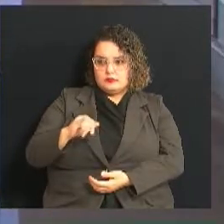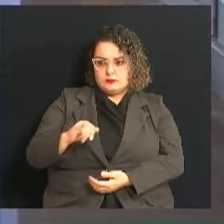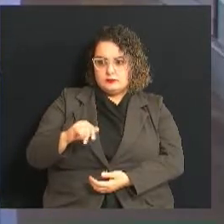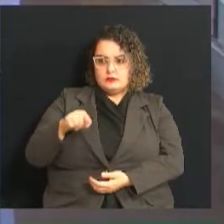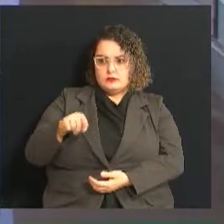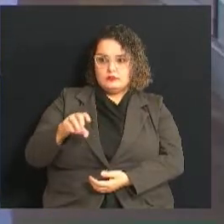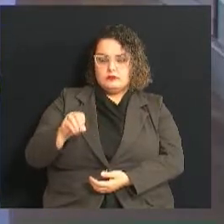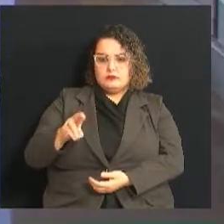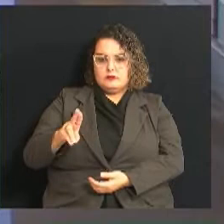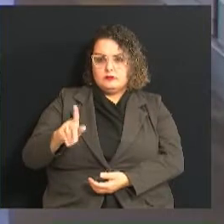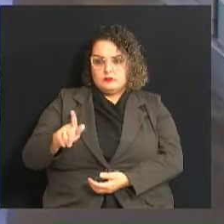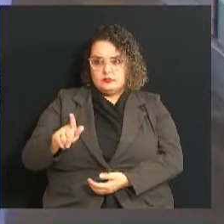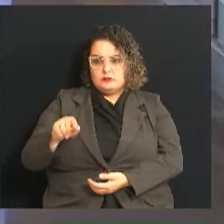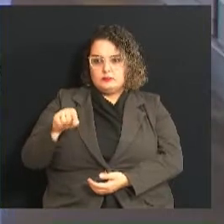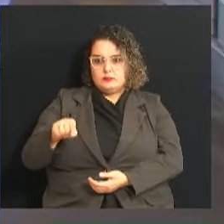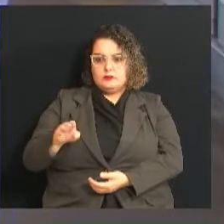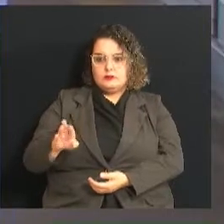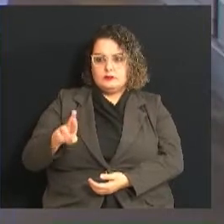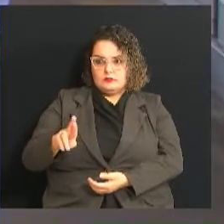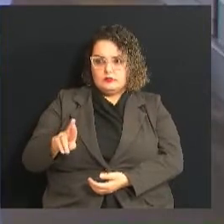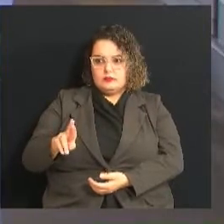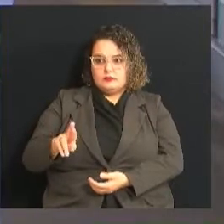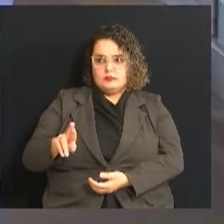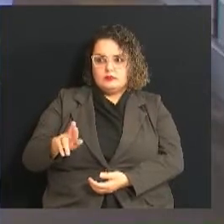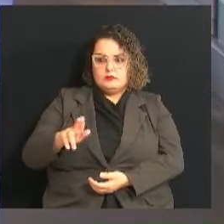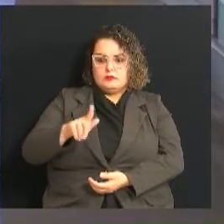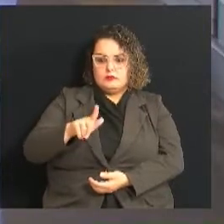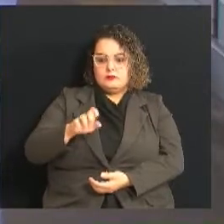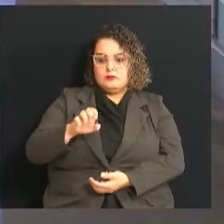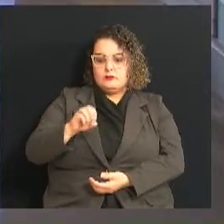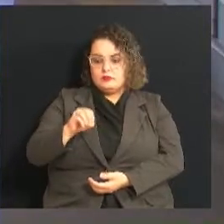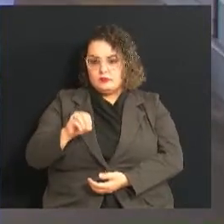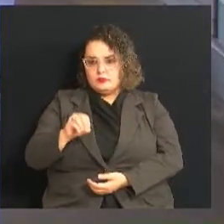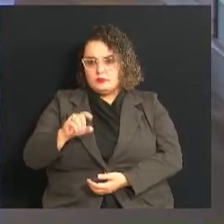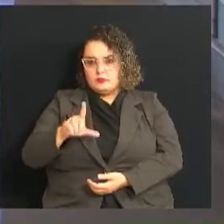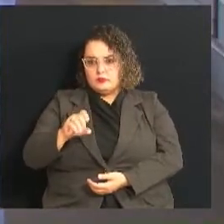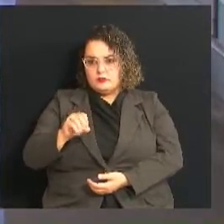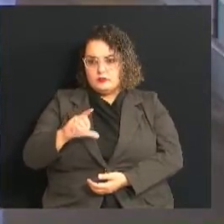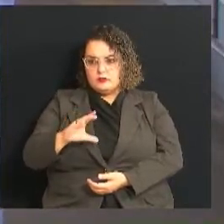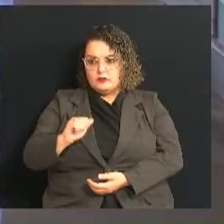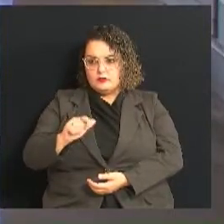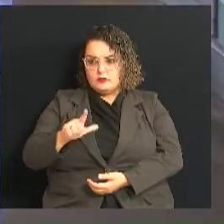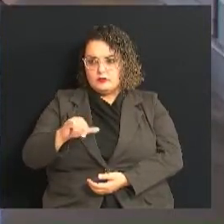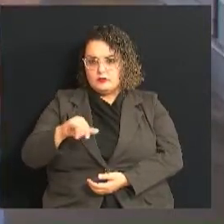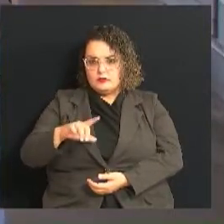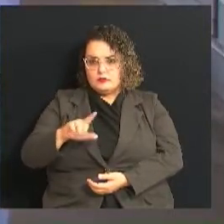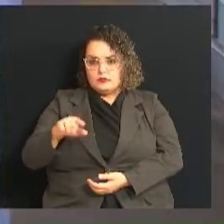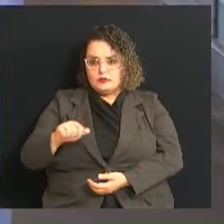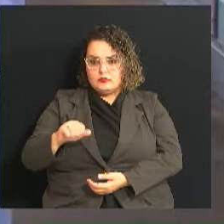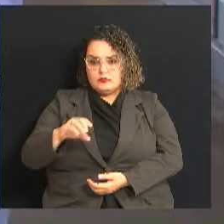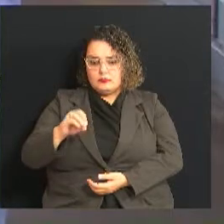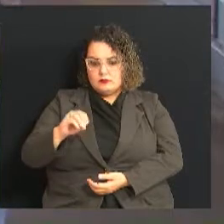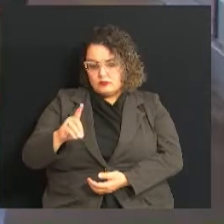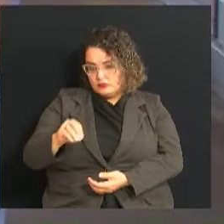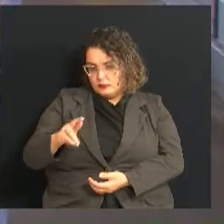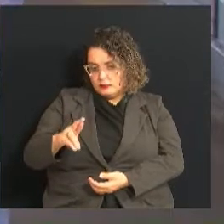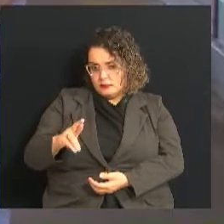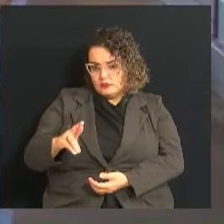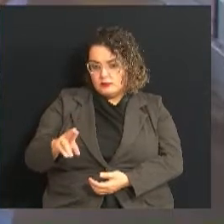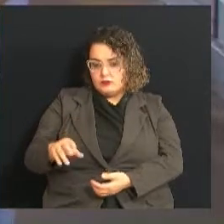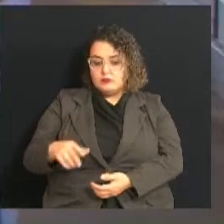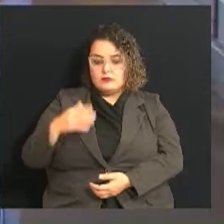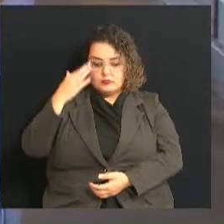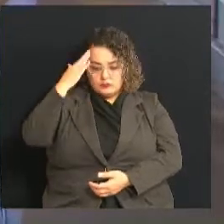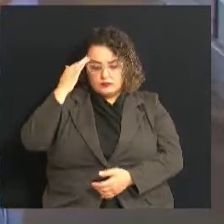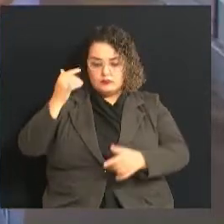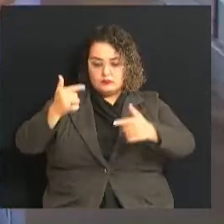recap.org.br. O geolocalizador, o que que é? Você entra, você vai saber onde você está no mapa, E o mapa vai te dar o